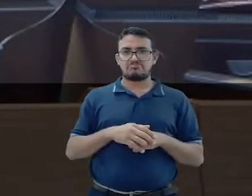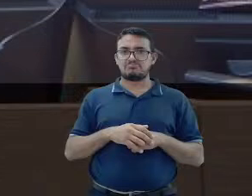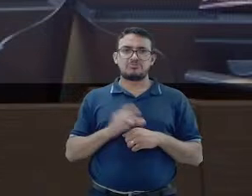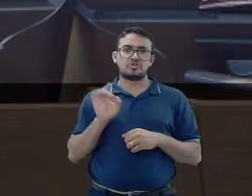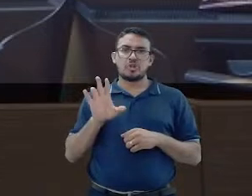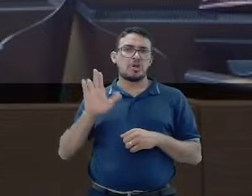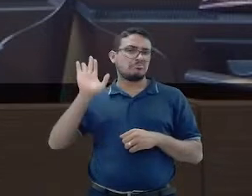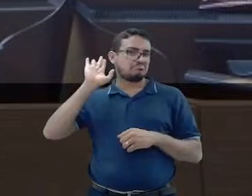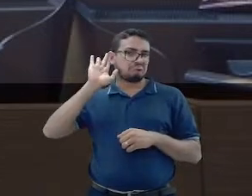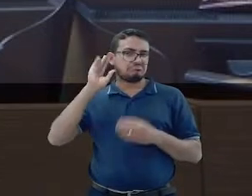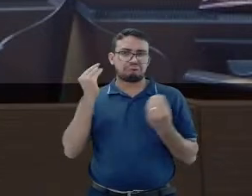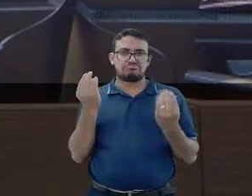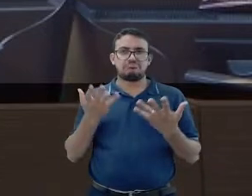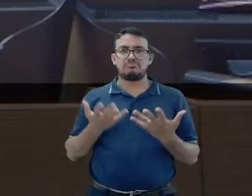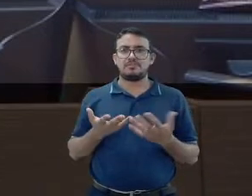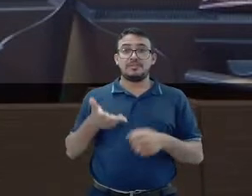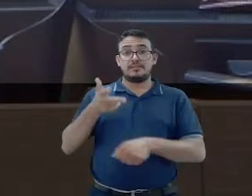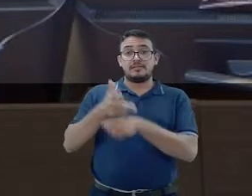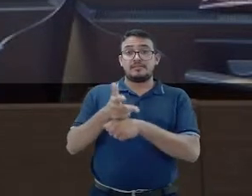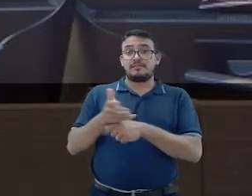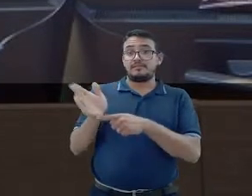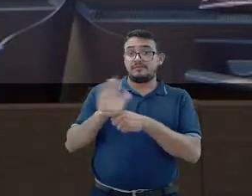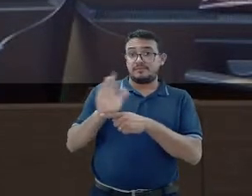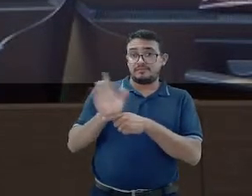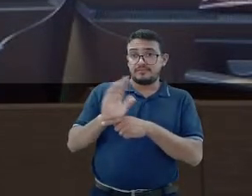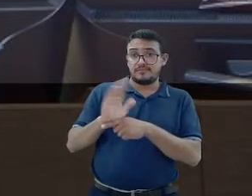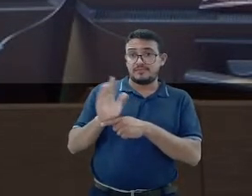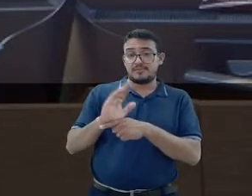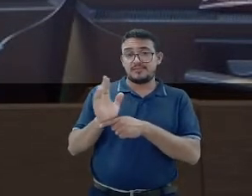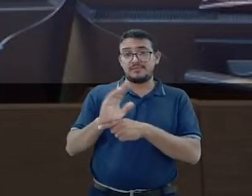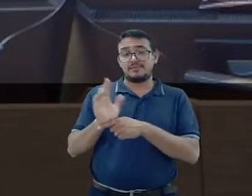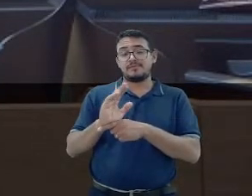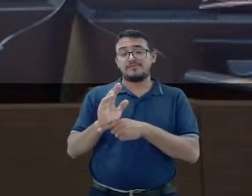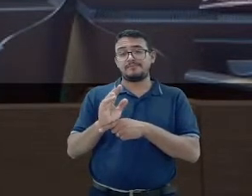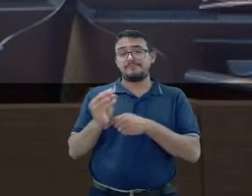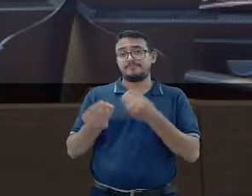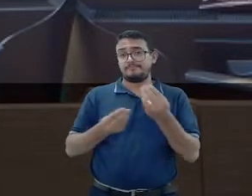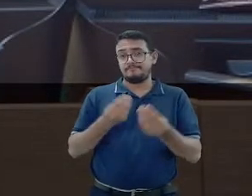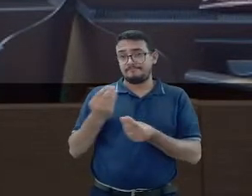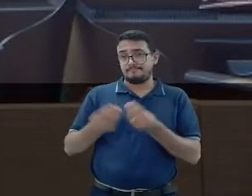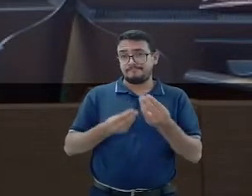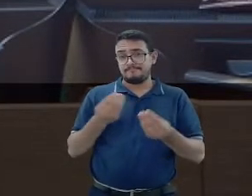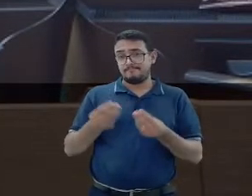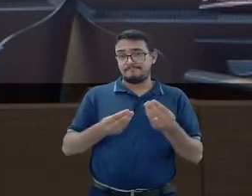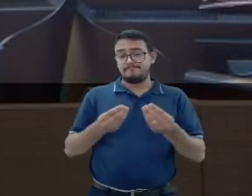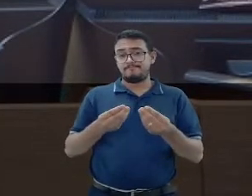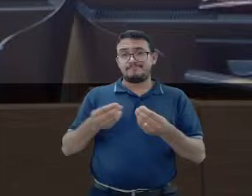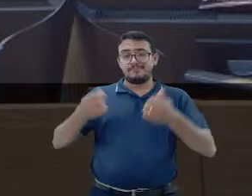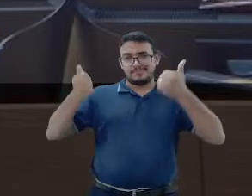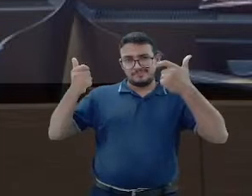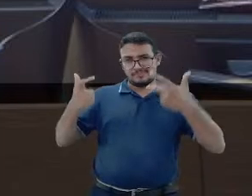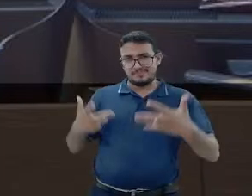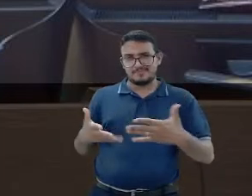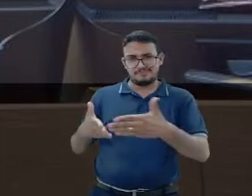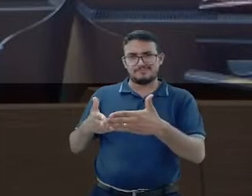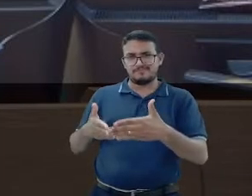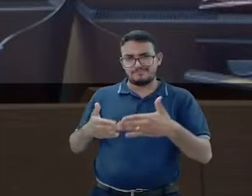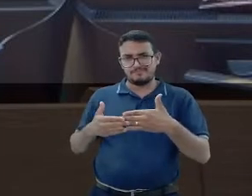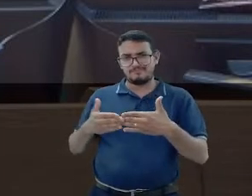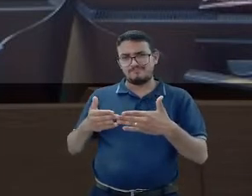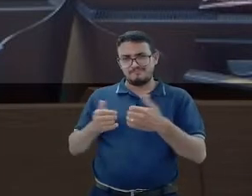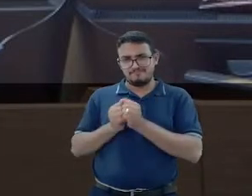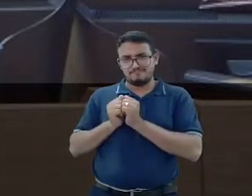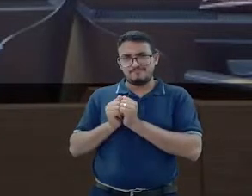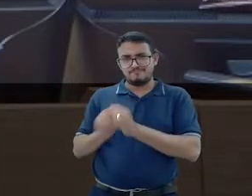fatos trazidos aos autos enfraquecem sobremaneira a narrativa da inicial, pois não convencem acerca da